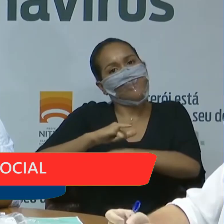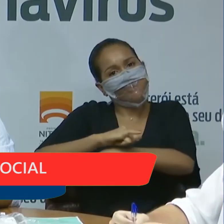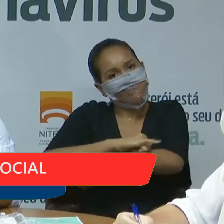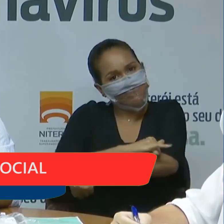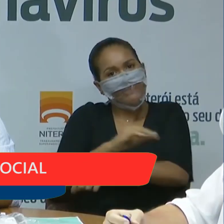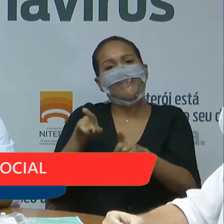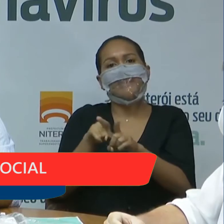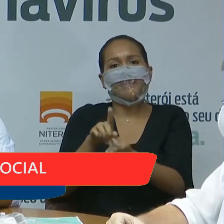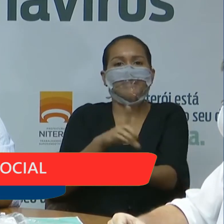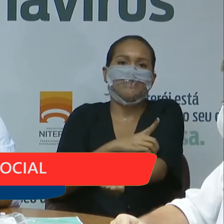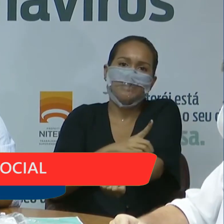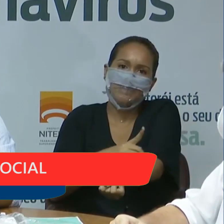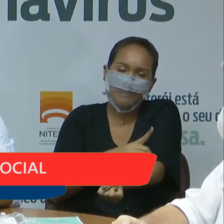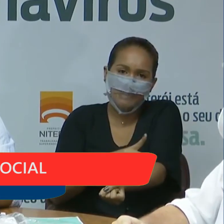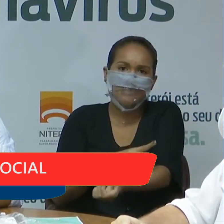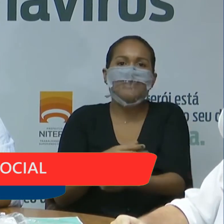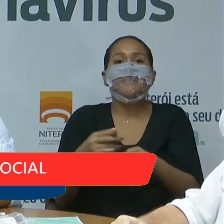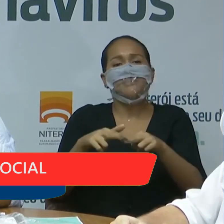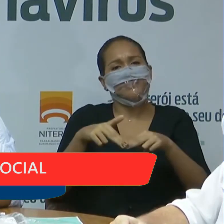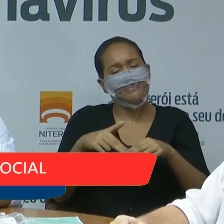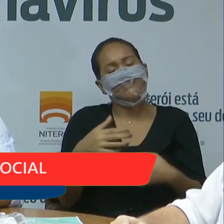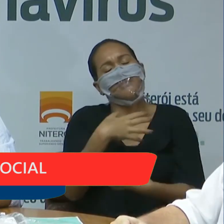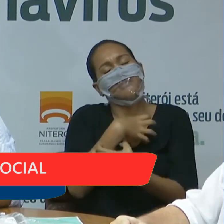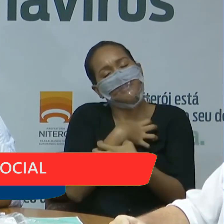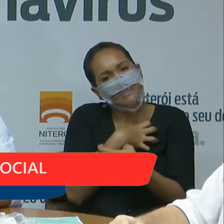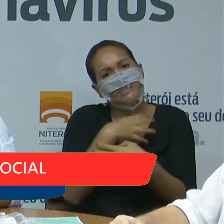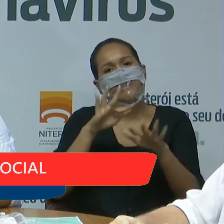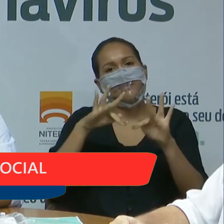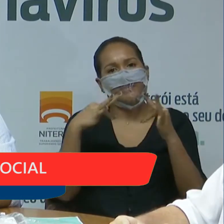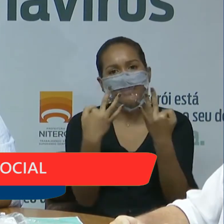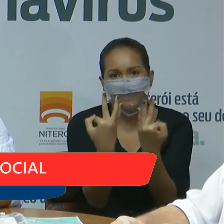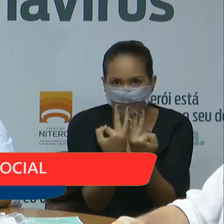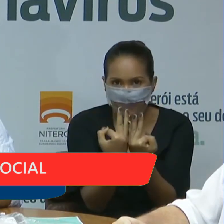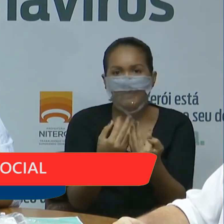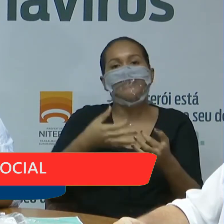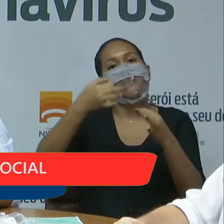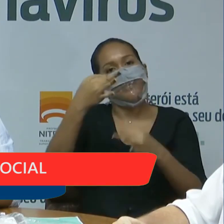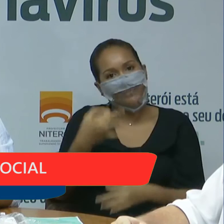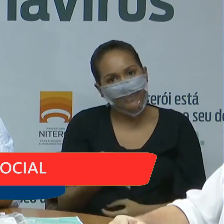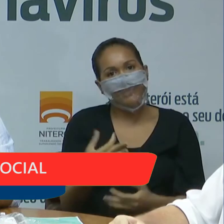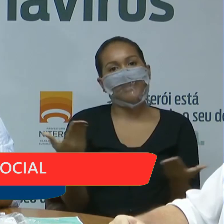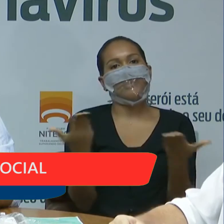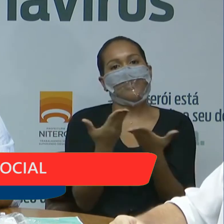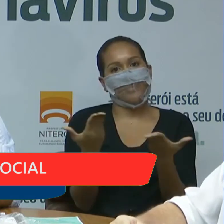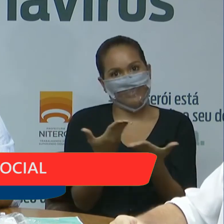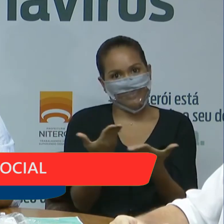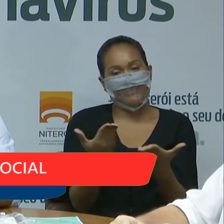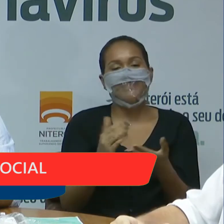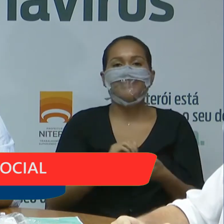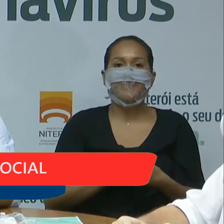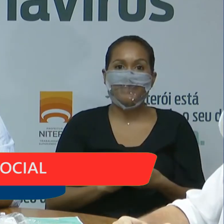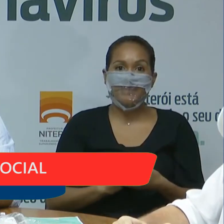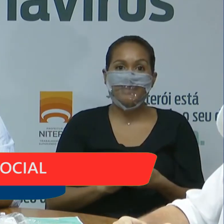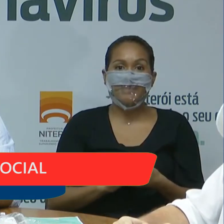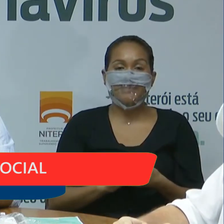O prefeito anunciou também, durante a live, a reabertura da janela de funcionamento específica para oficinas e lojas de material